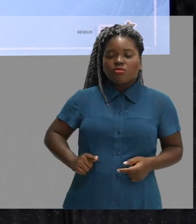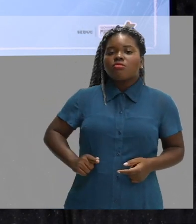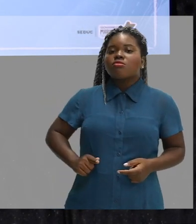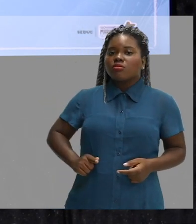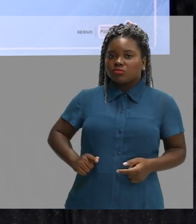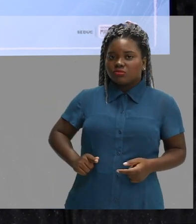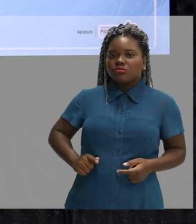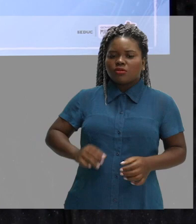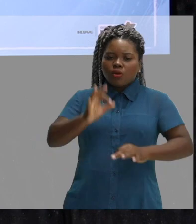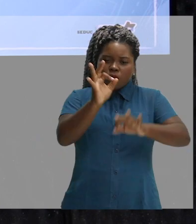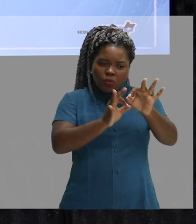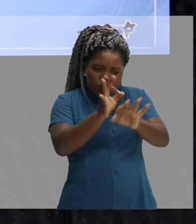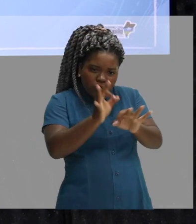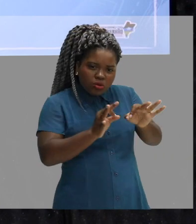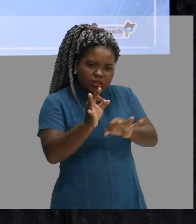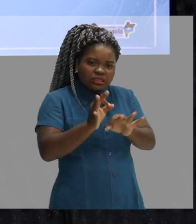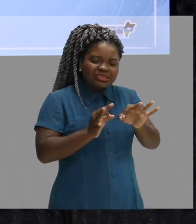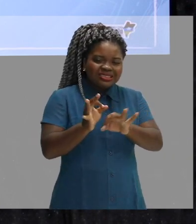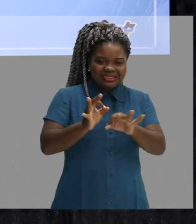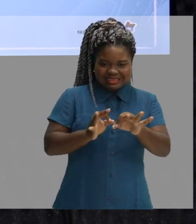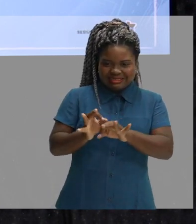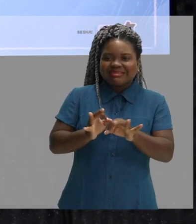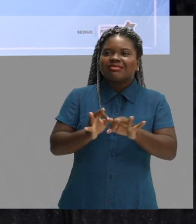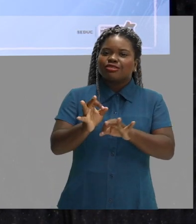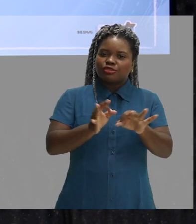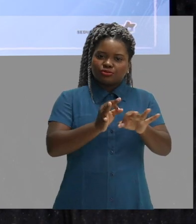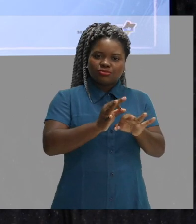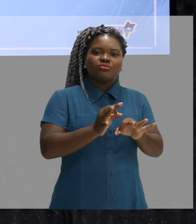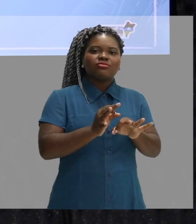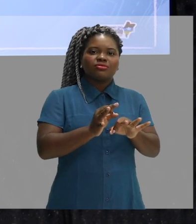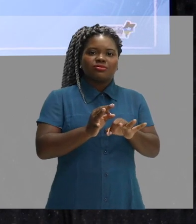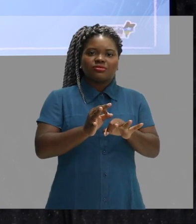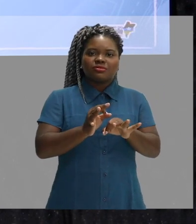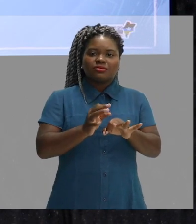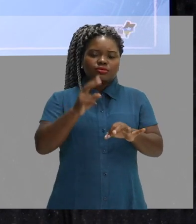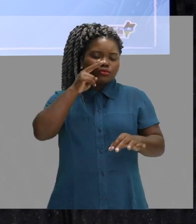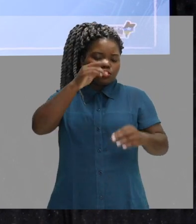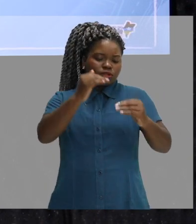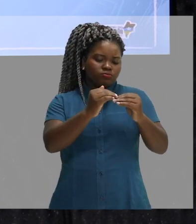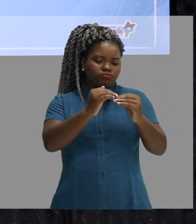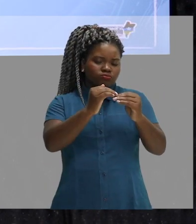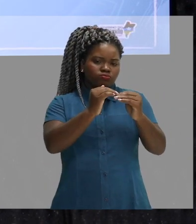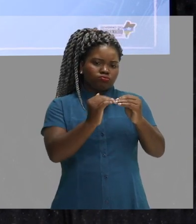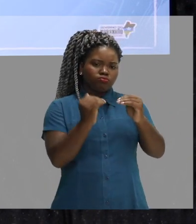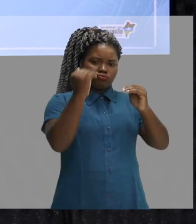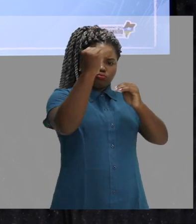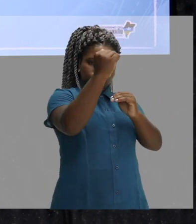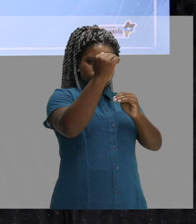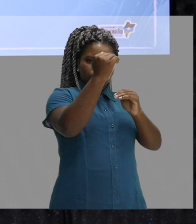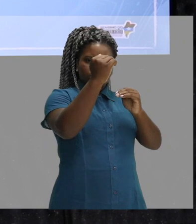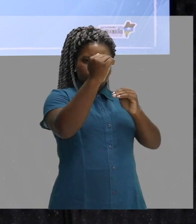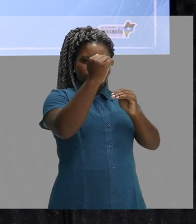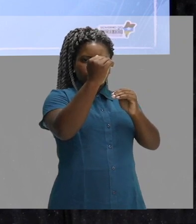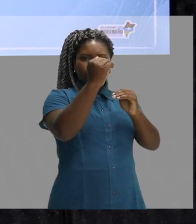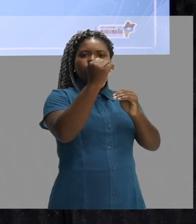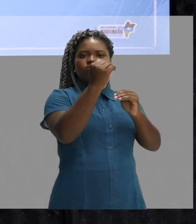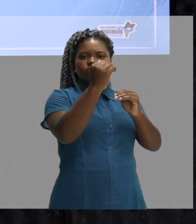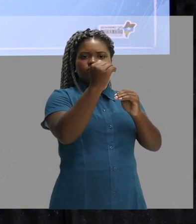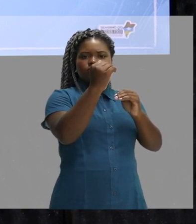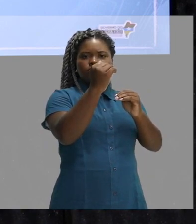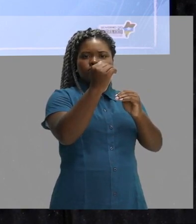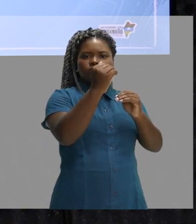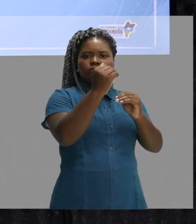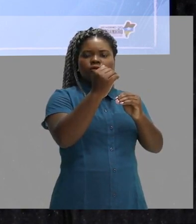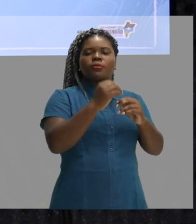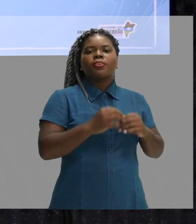com plenos e absolutos poderes sobre os outros. Ok? Como era tradição em muitos lugares da